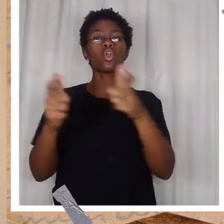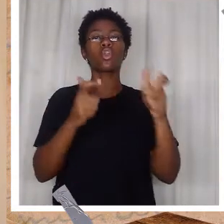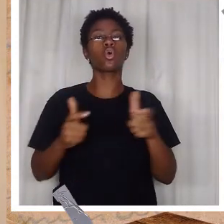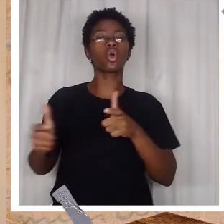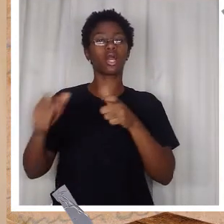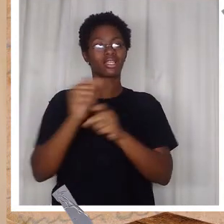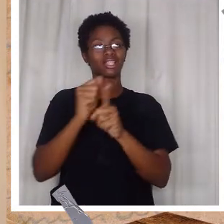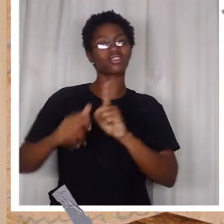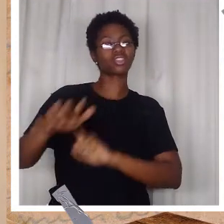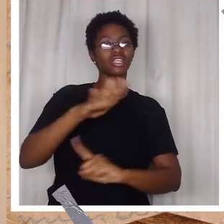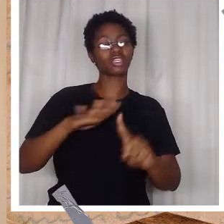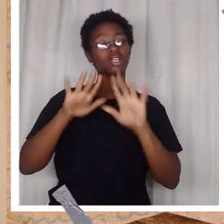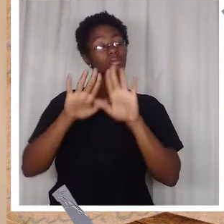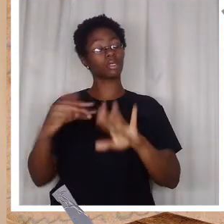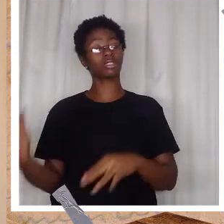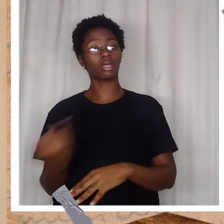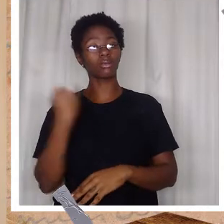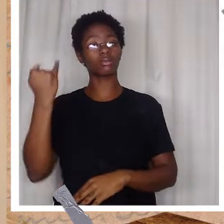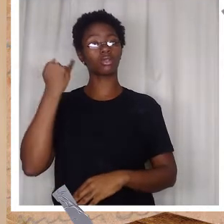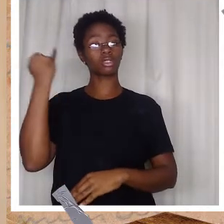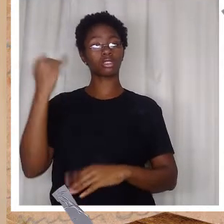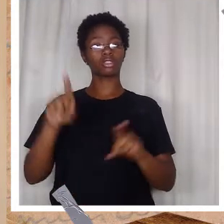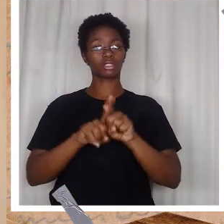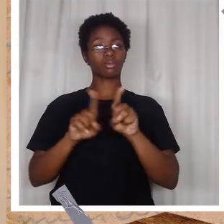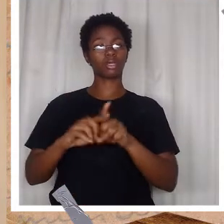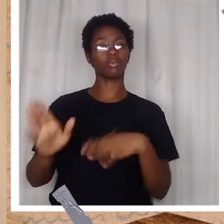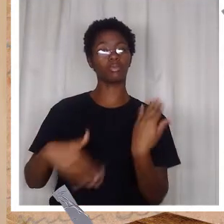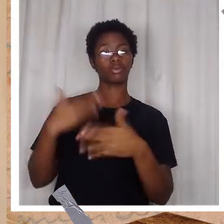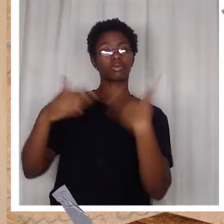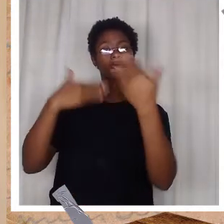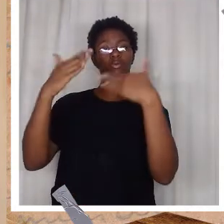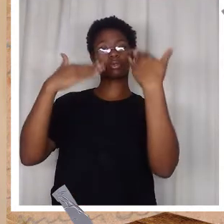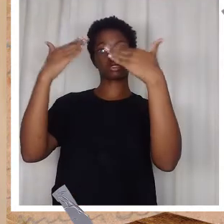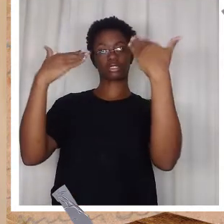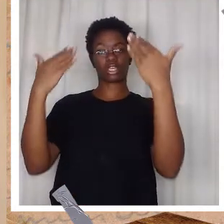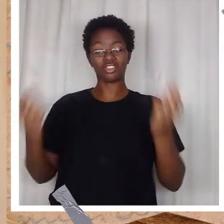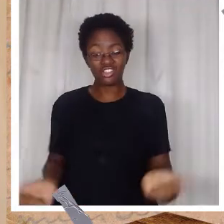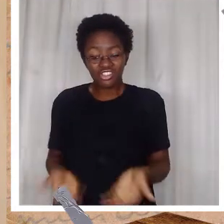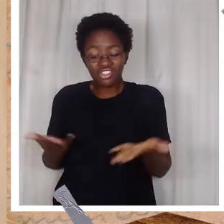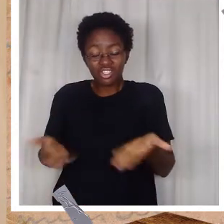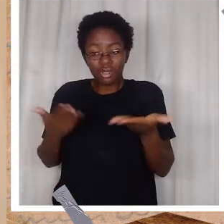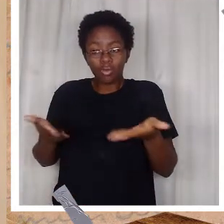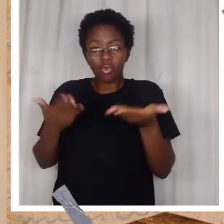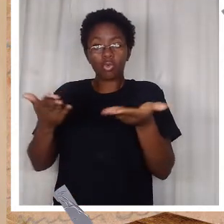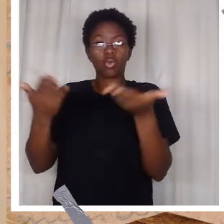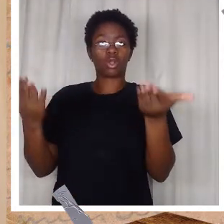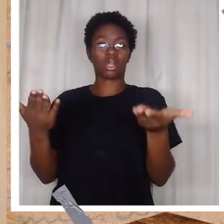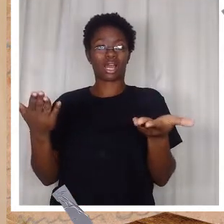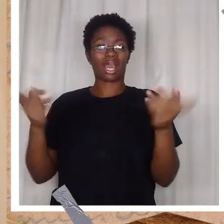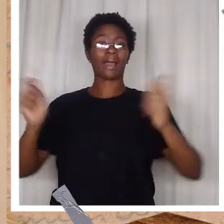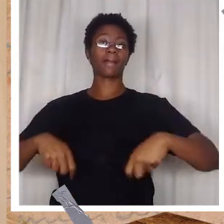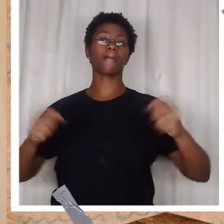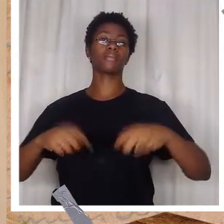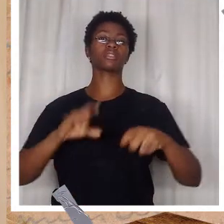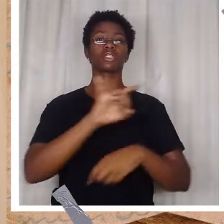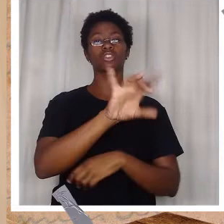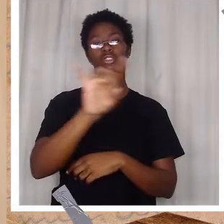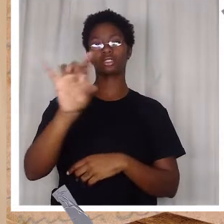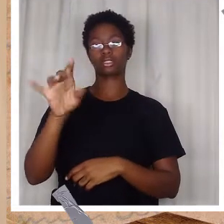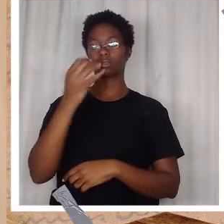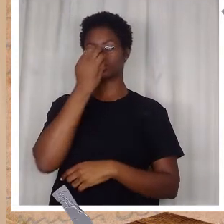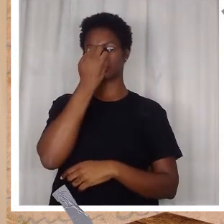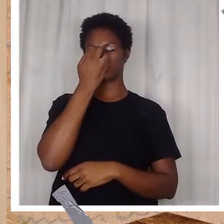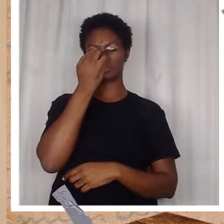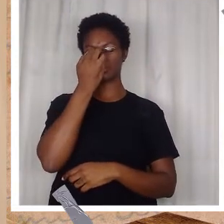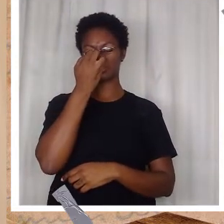muito importante ela acender, como acendeu em mim, a potência que existe dentro de cada um. Então,